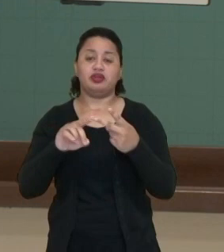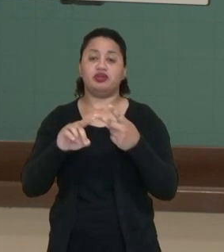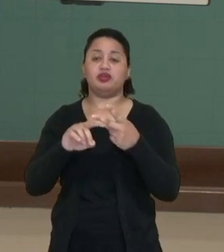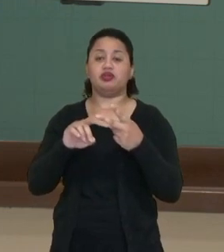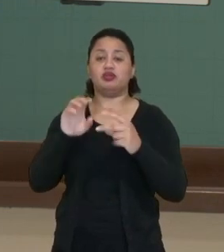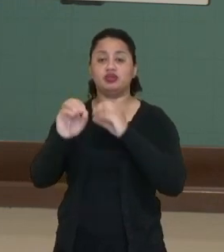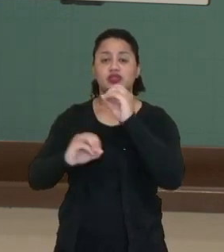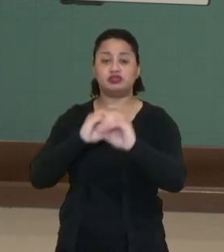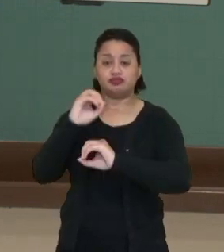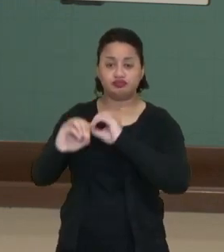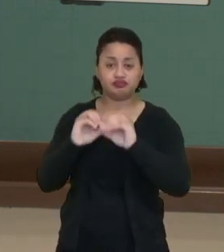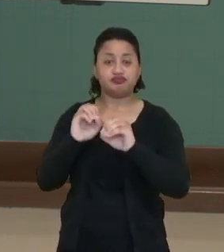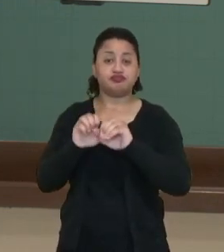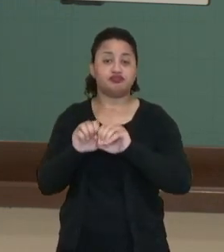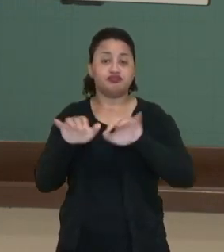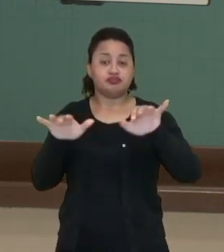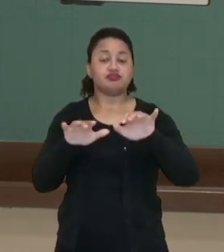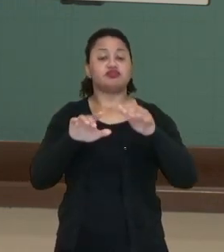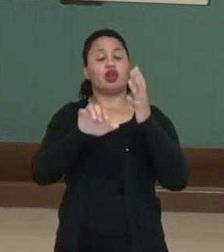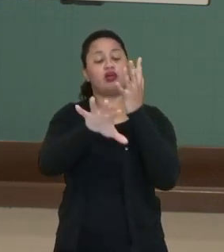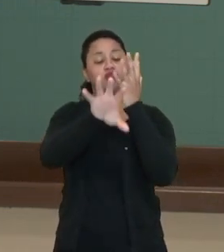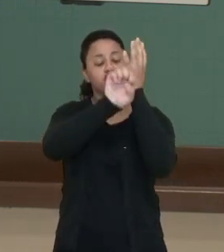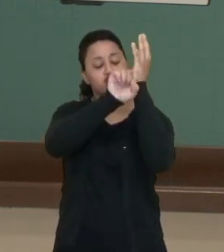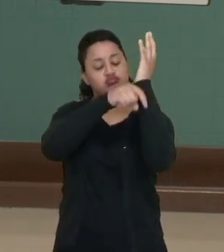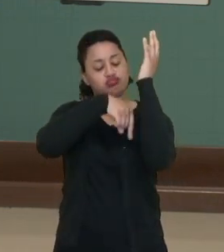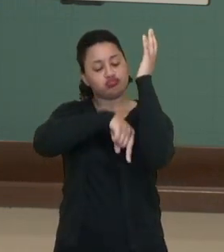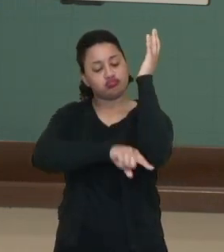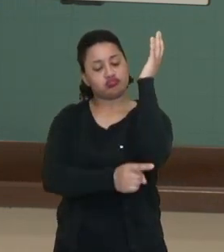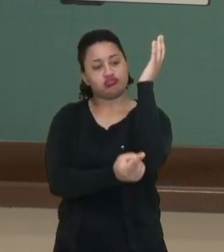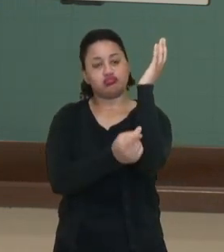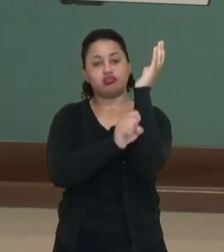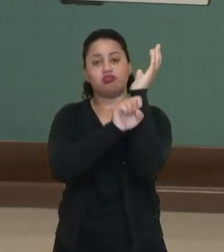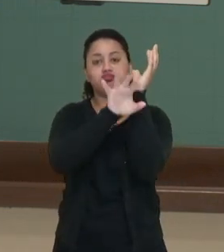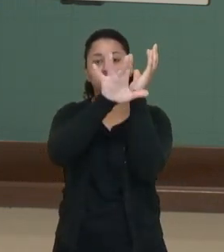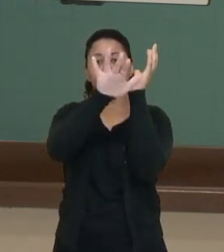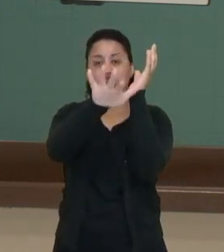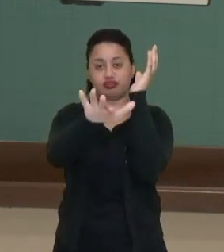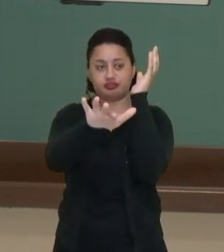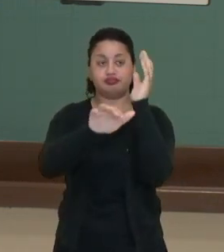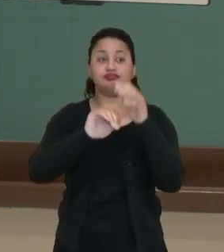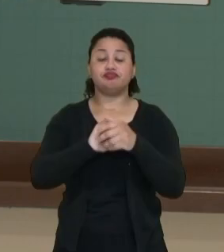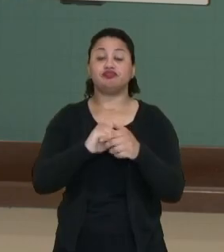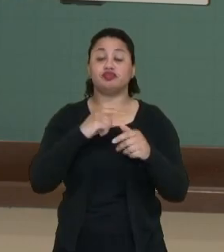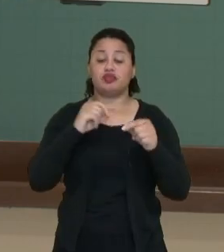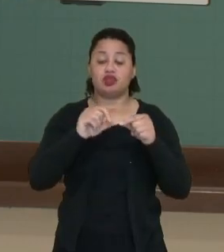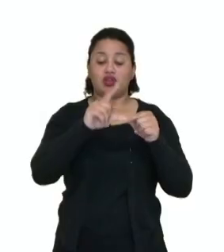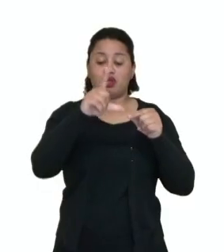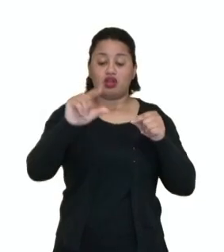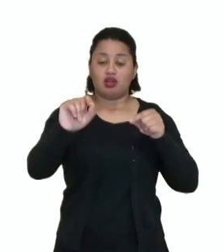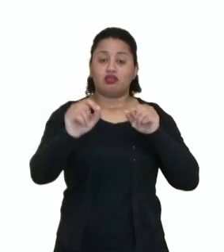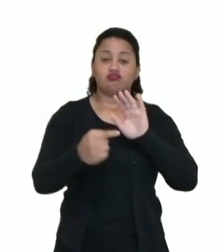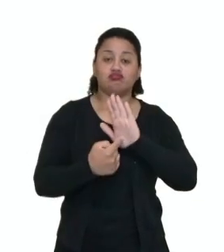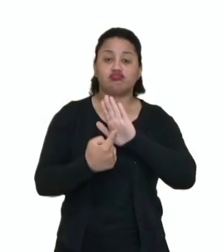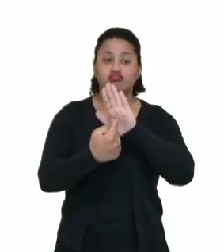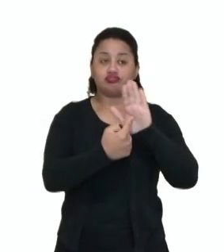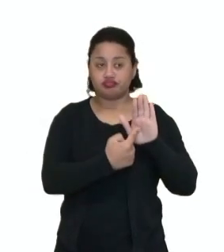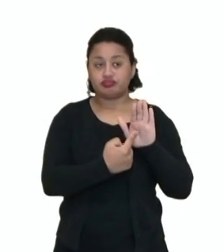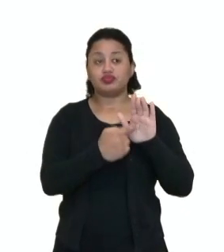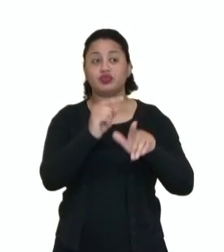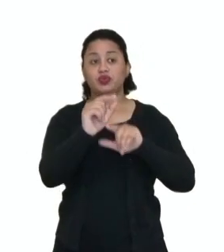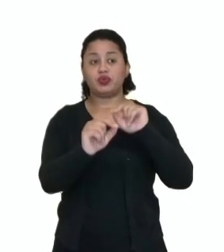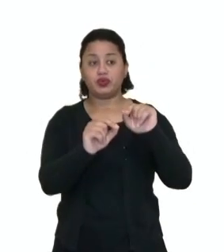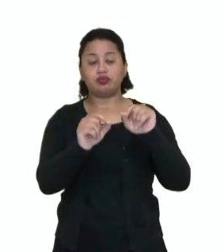liberado no processo da fotossíntese, ok? Então nós temos aqui essa folha, né? Mostrando aqui belamente os